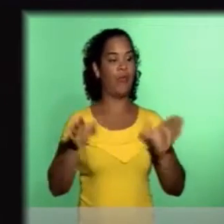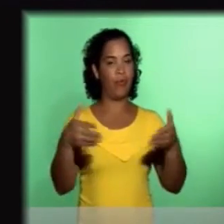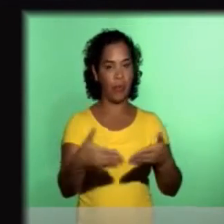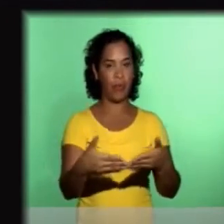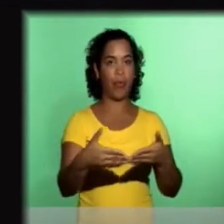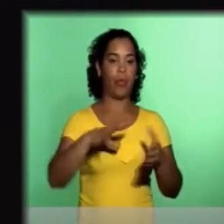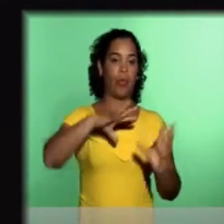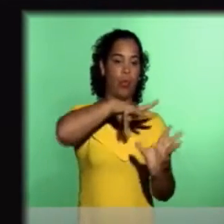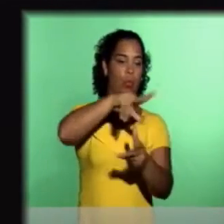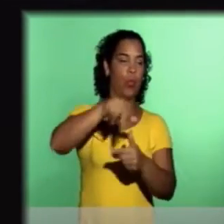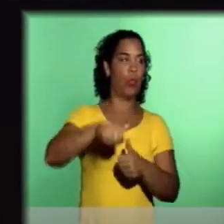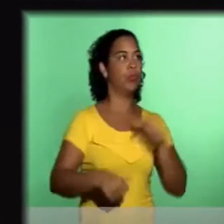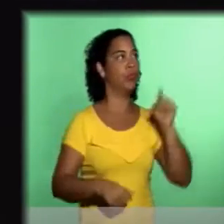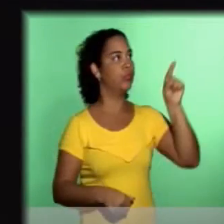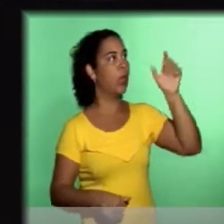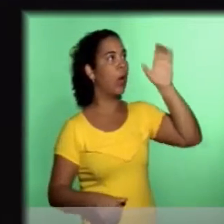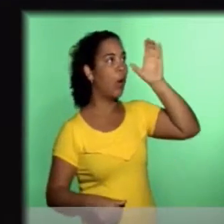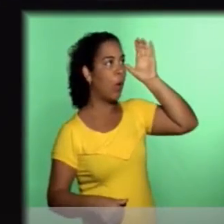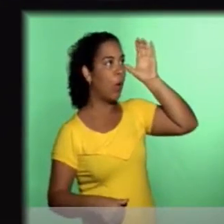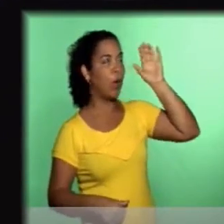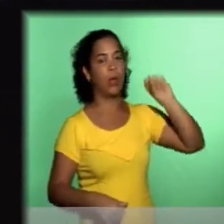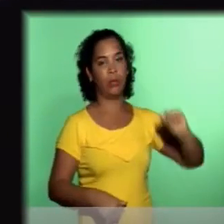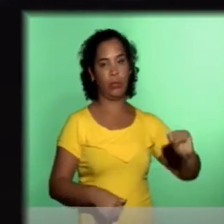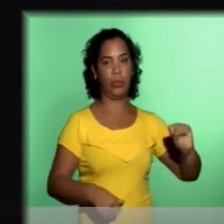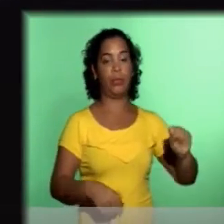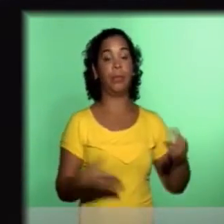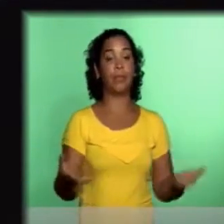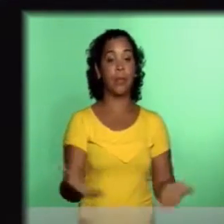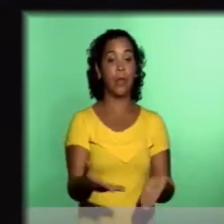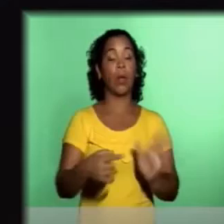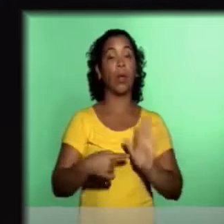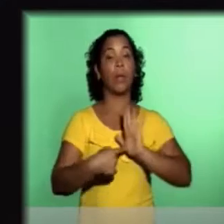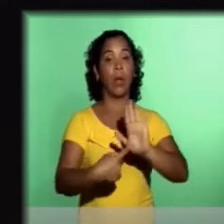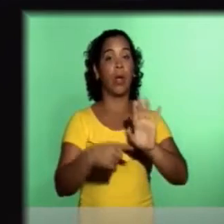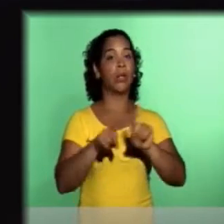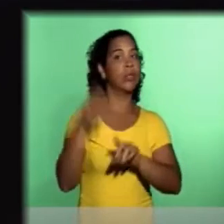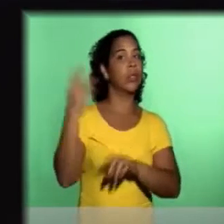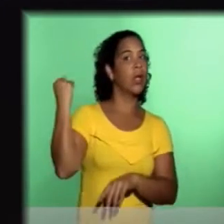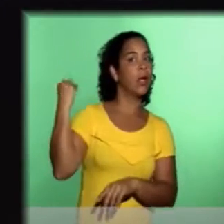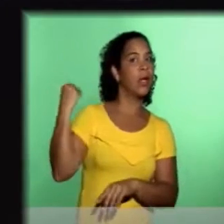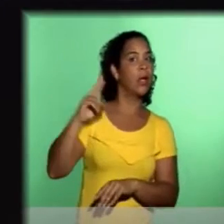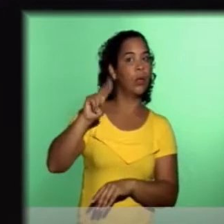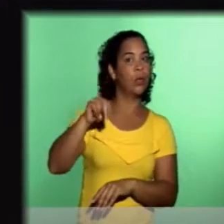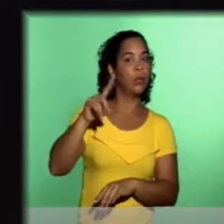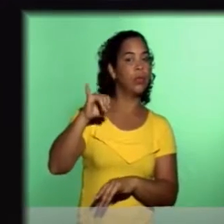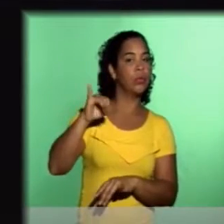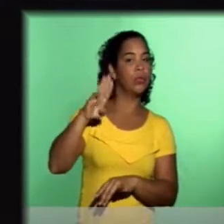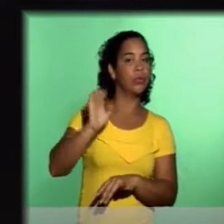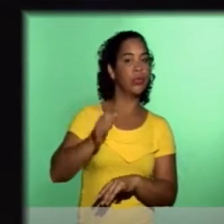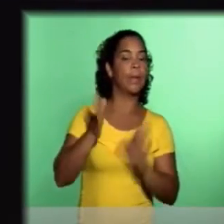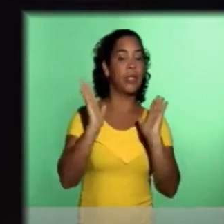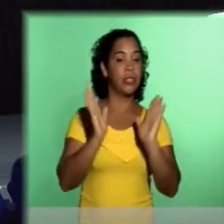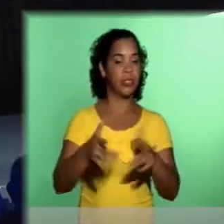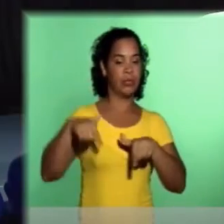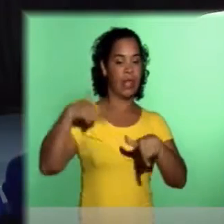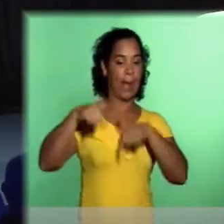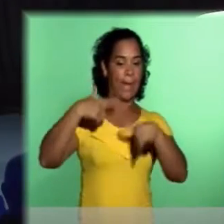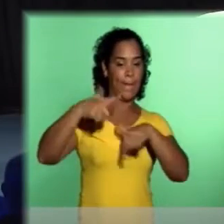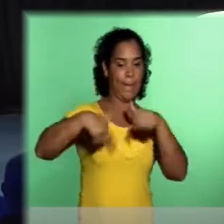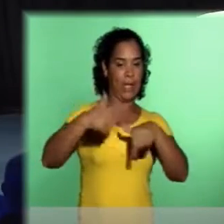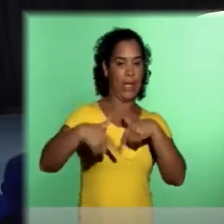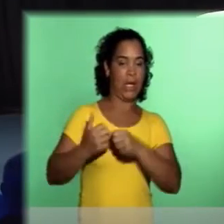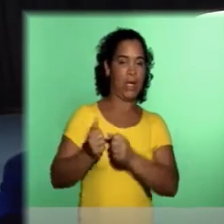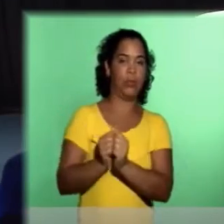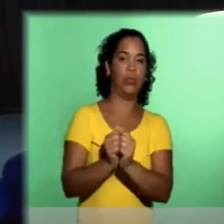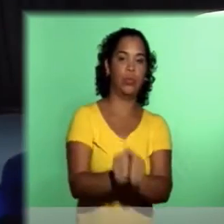Sul. E essa atividade é uma atividade para mostrar um pouco do trabalho da UNDIME e da campanha na construção dessas metas internacionais.